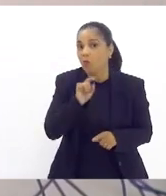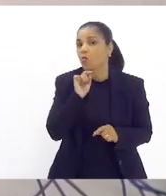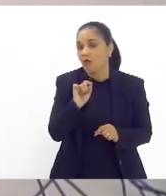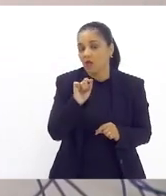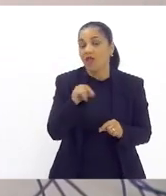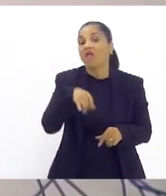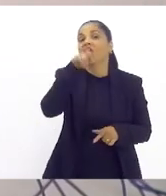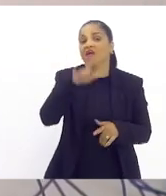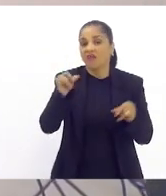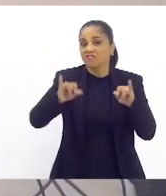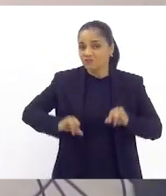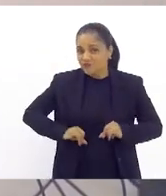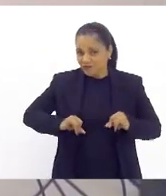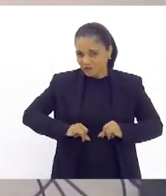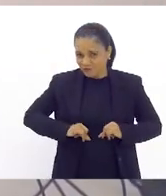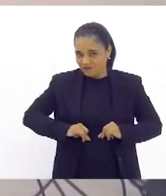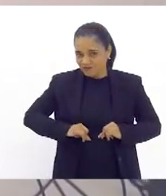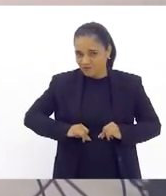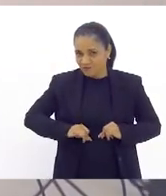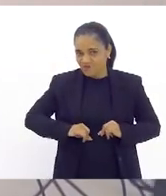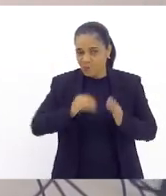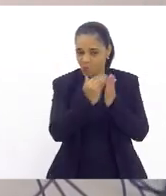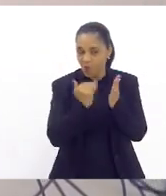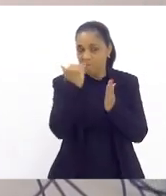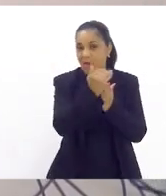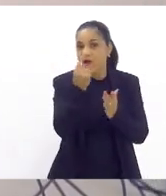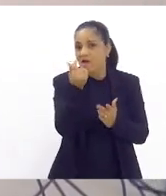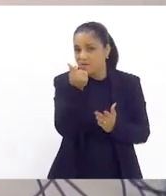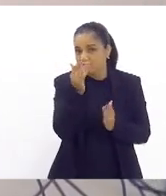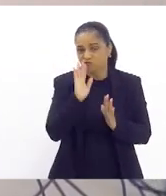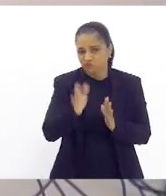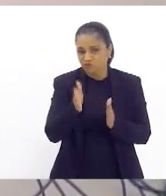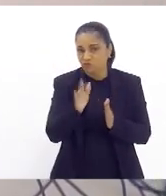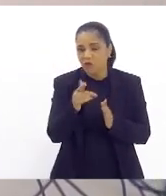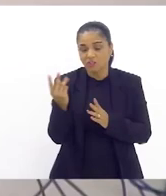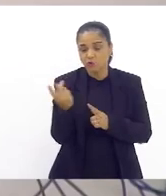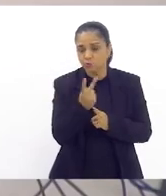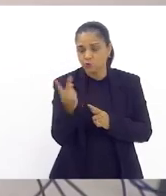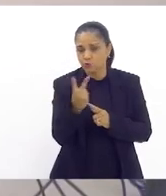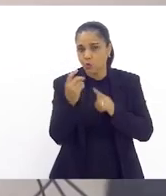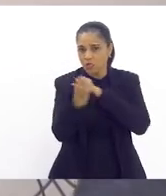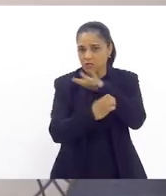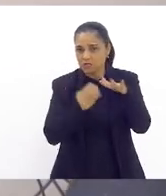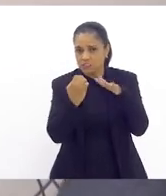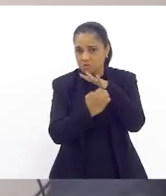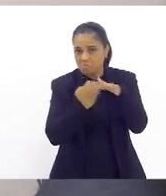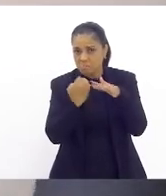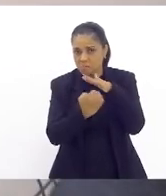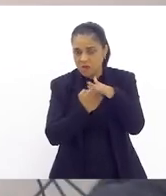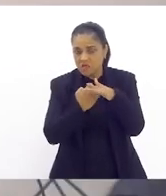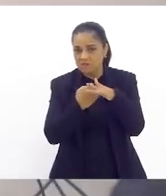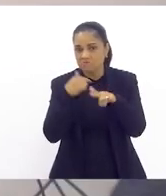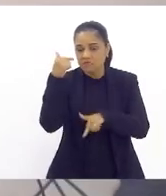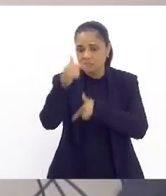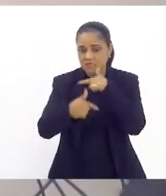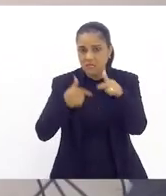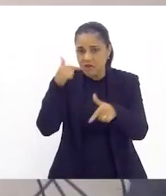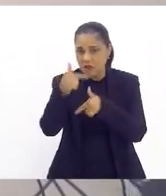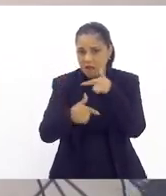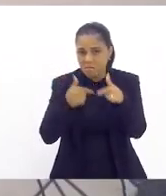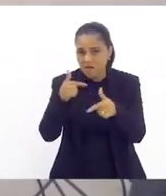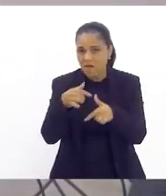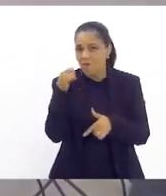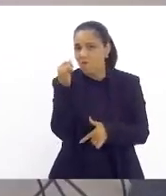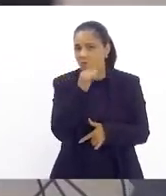sofrer mais com aumento que já tá sendo praticado viu pelas duas empresas que exploram o serviço de concessão de fornecimento